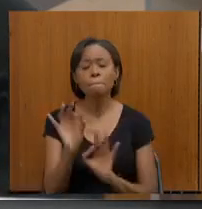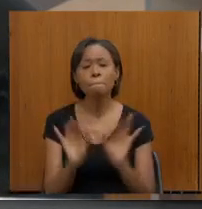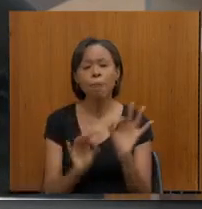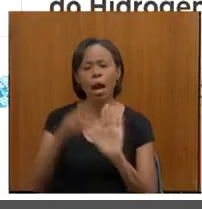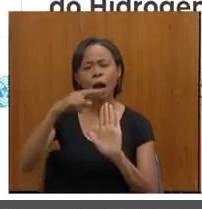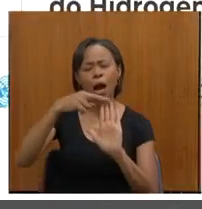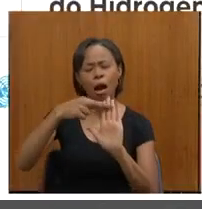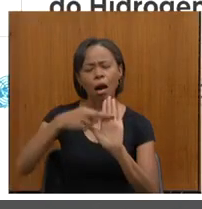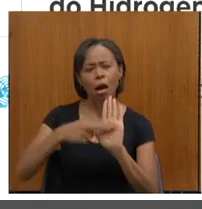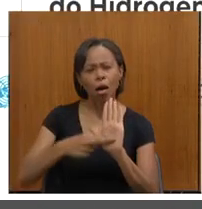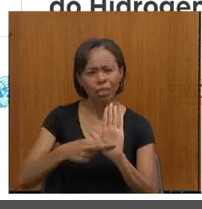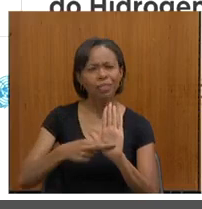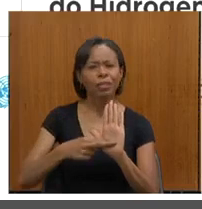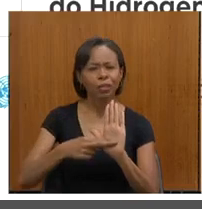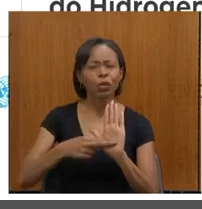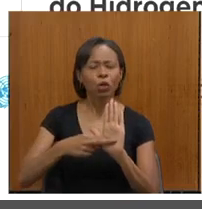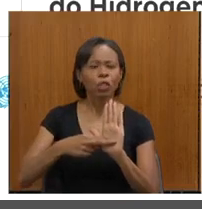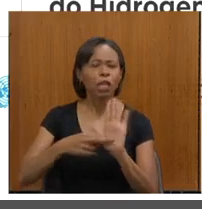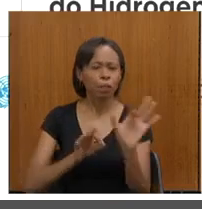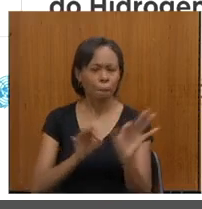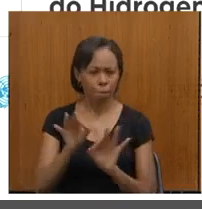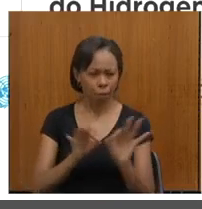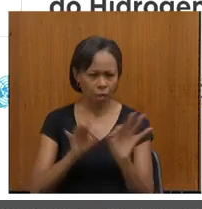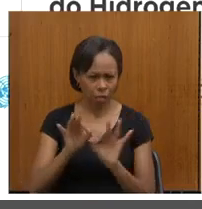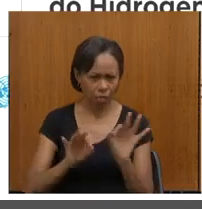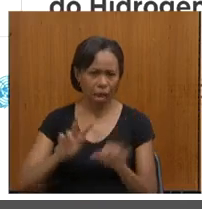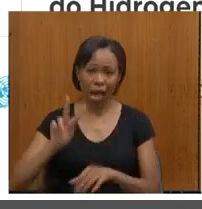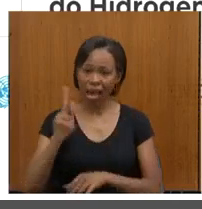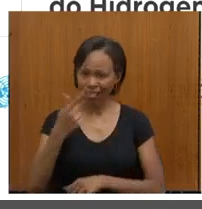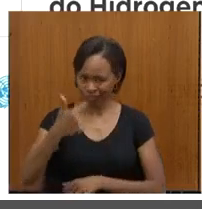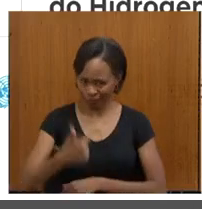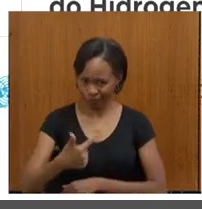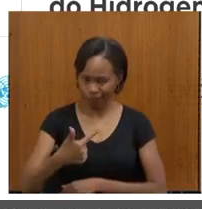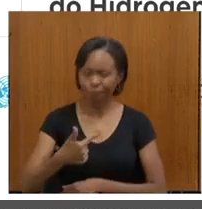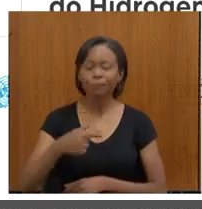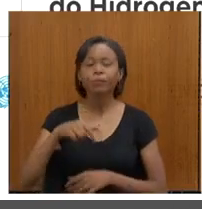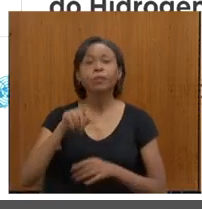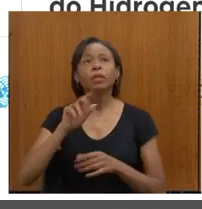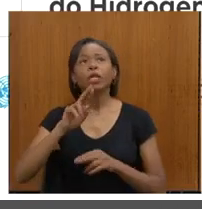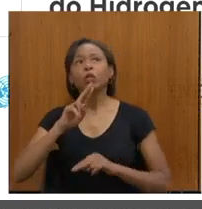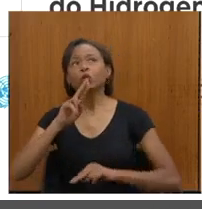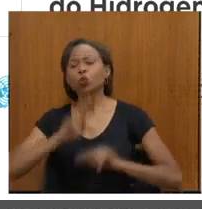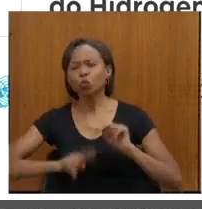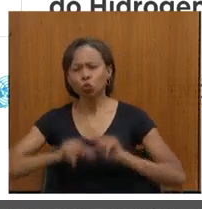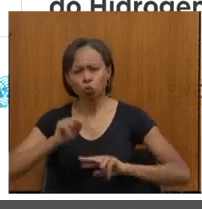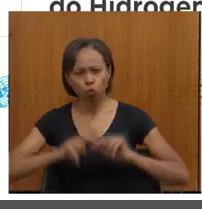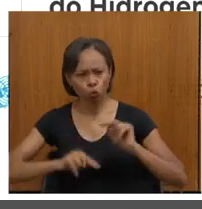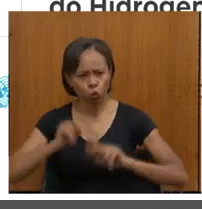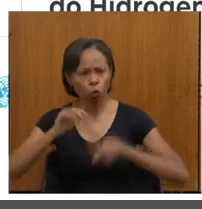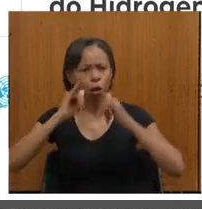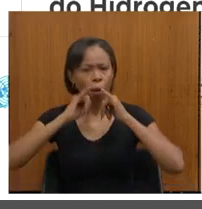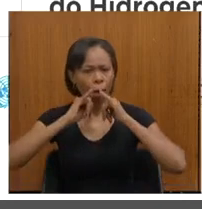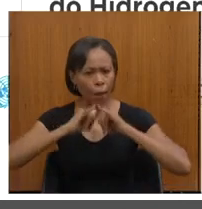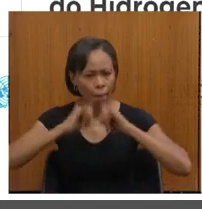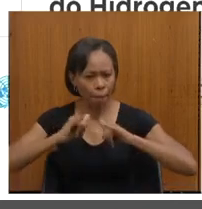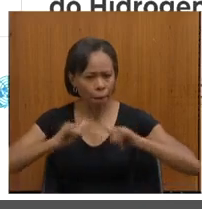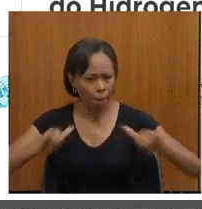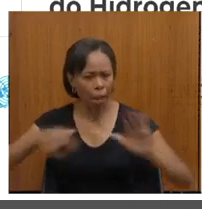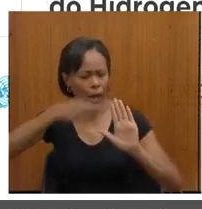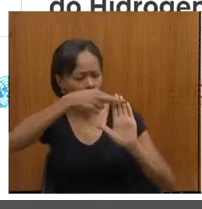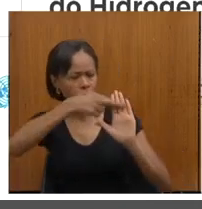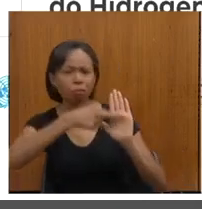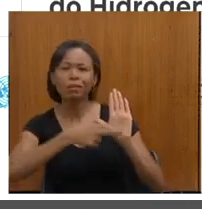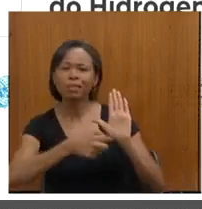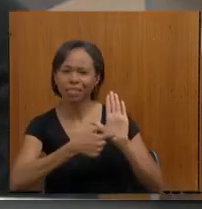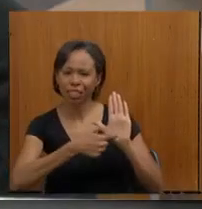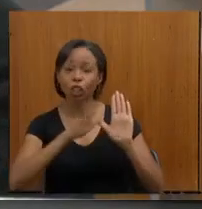né E já em Julho nós em Julho nós publicamos essas diretrizes e hoje